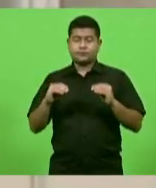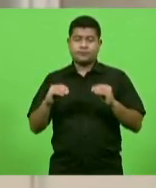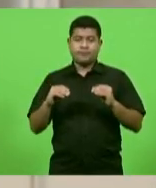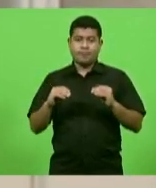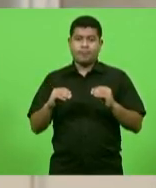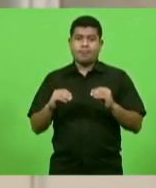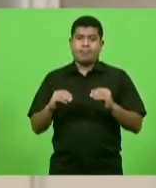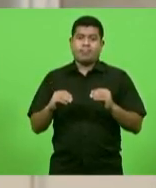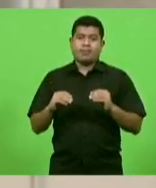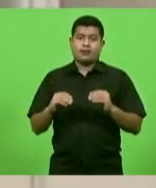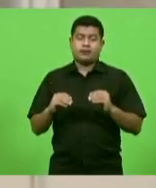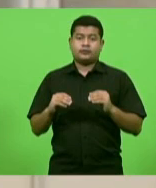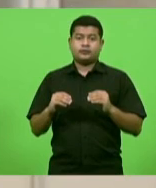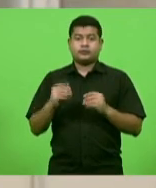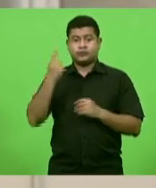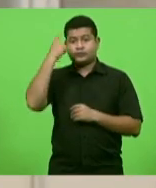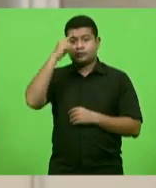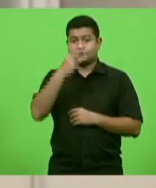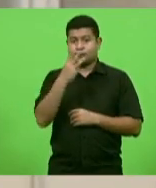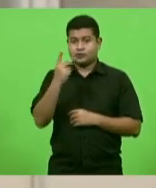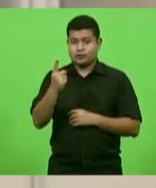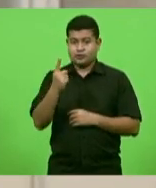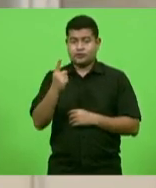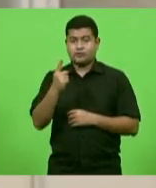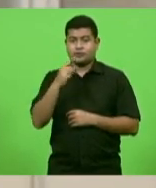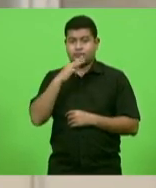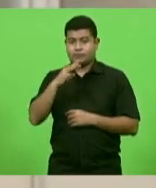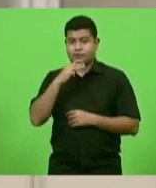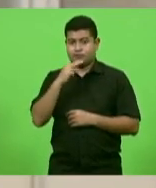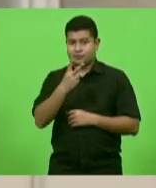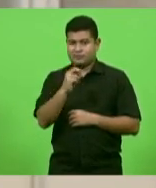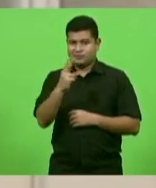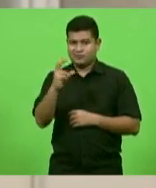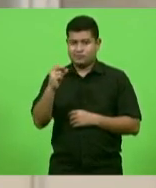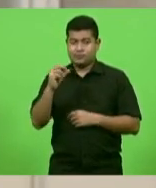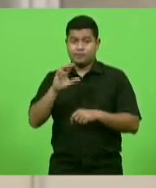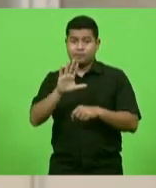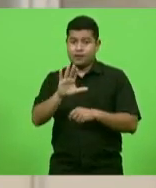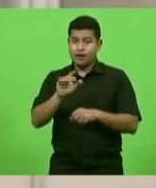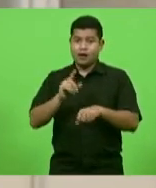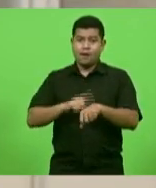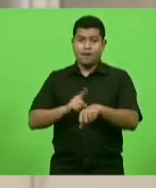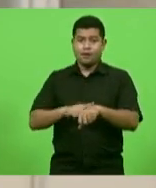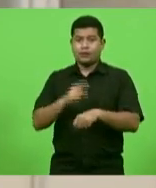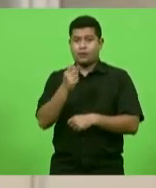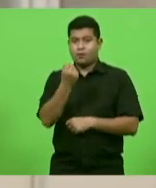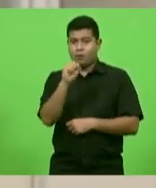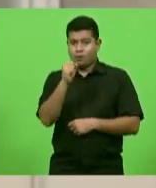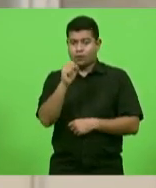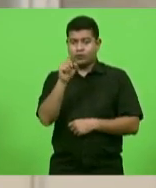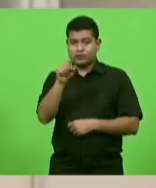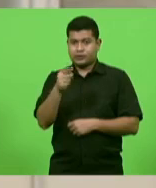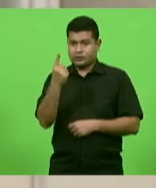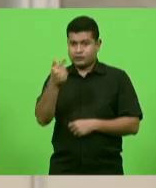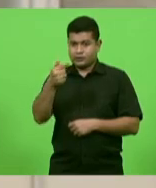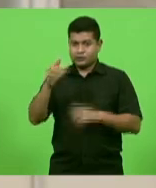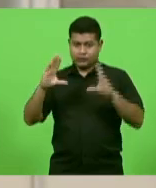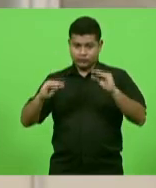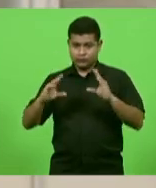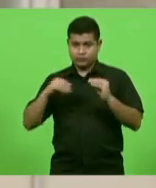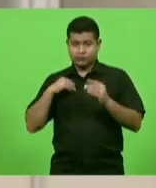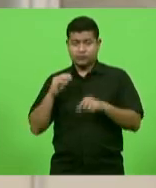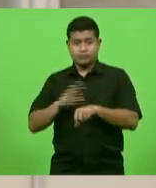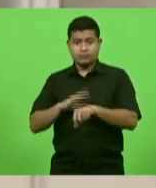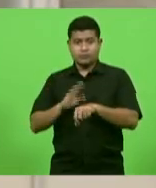e portanto dia Trinta e Um de Março mesma data mas às 20:17 por ato do